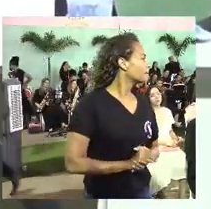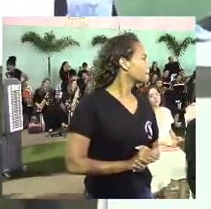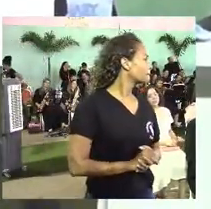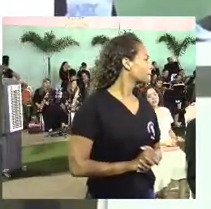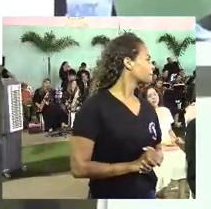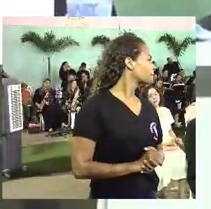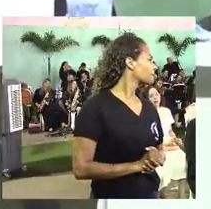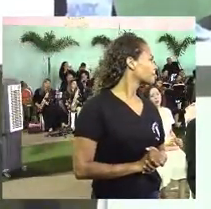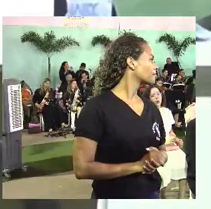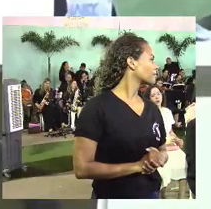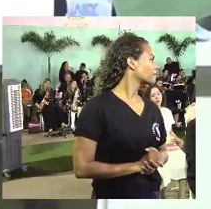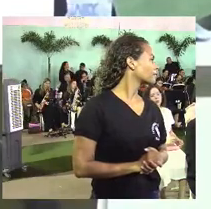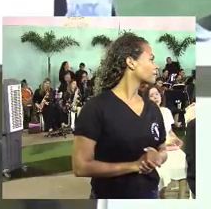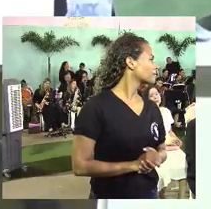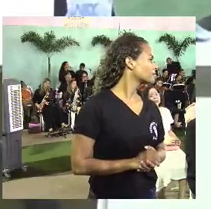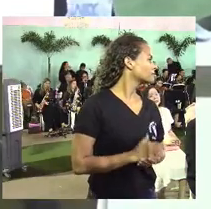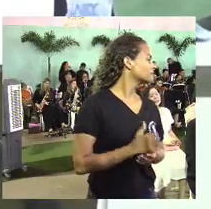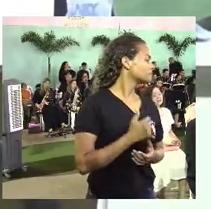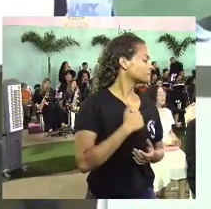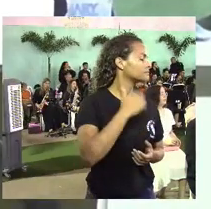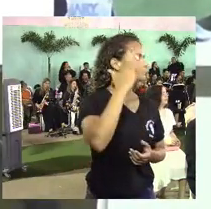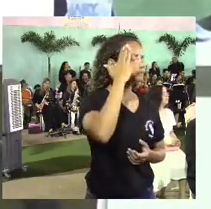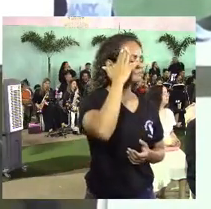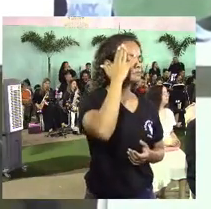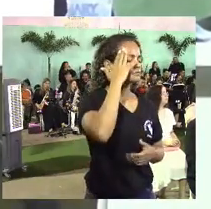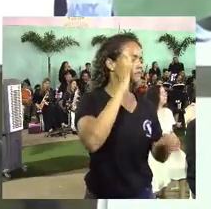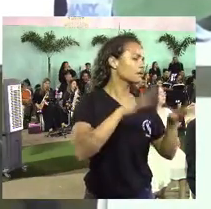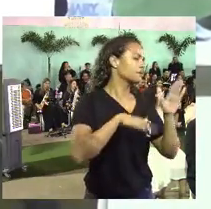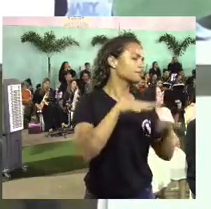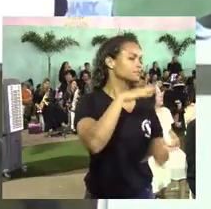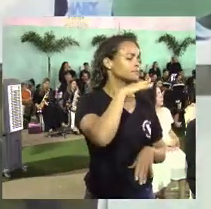eu sei que foi ruim